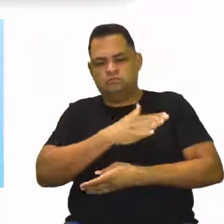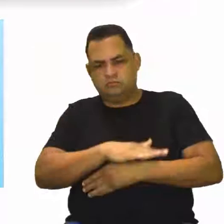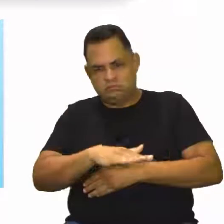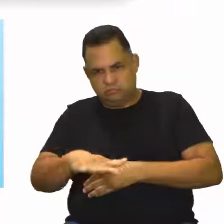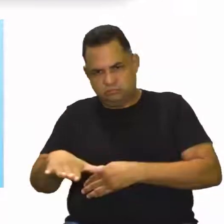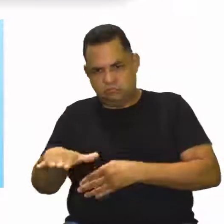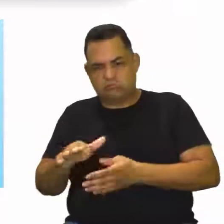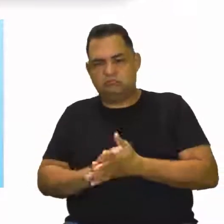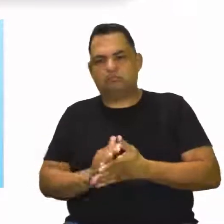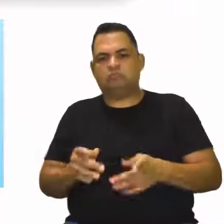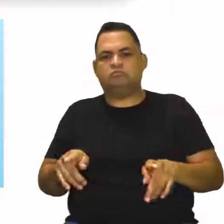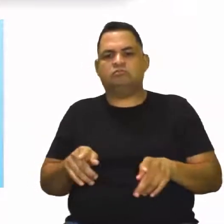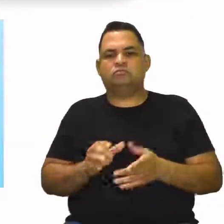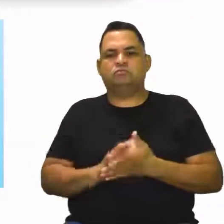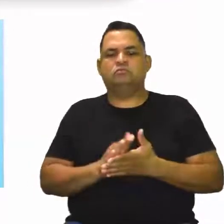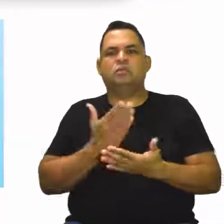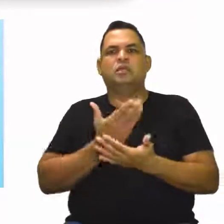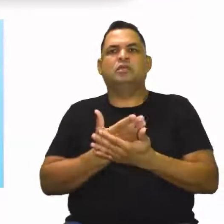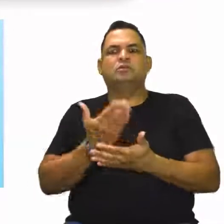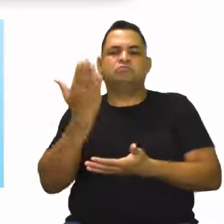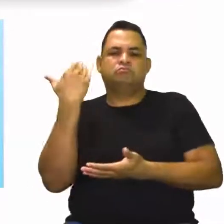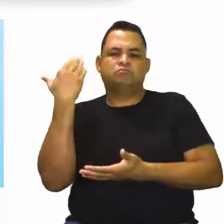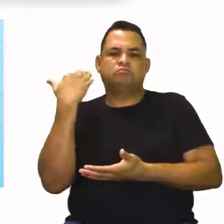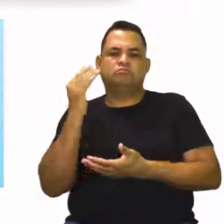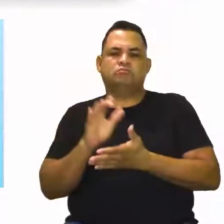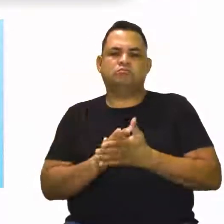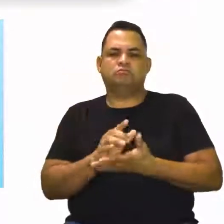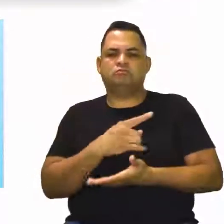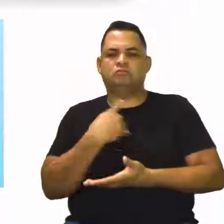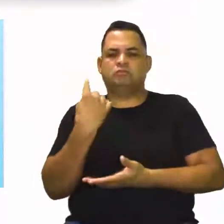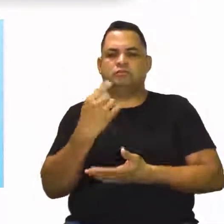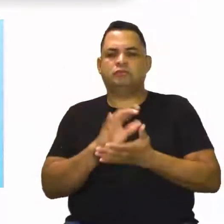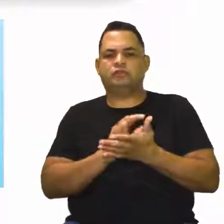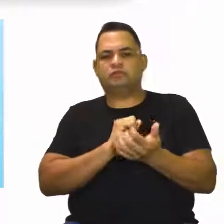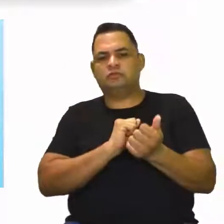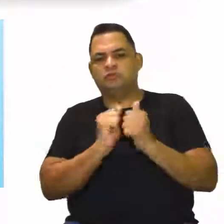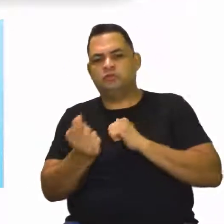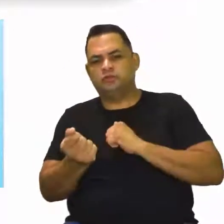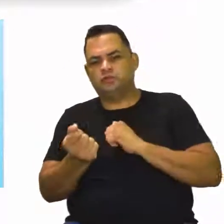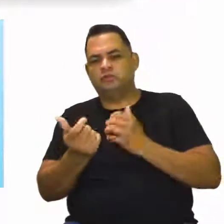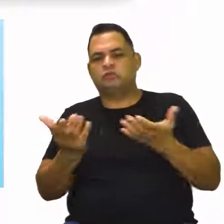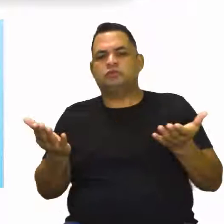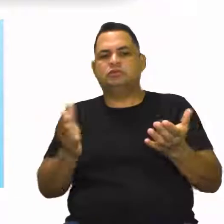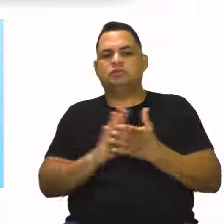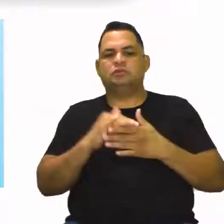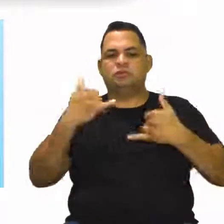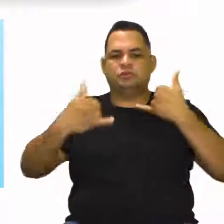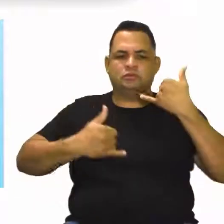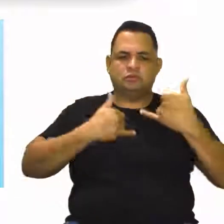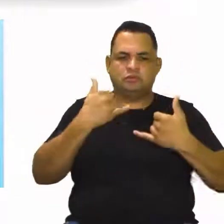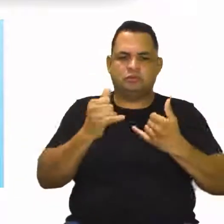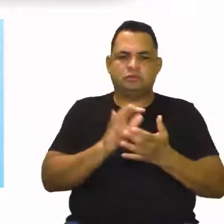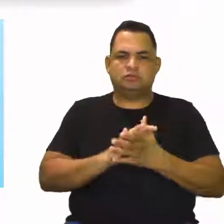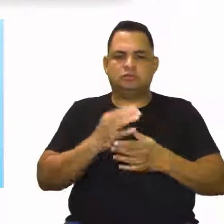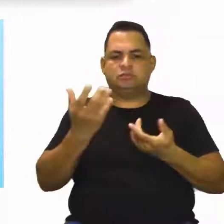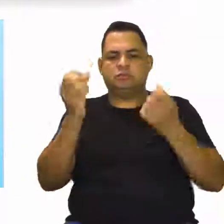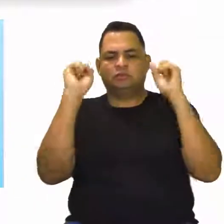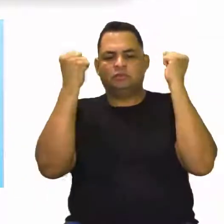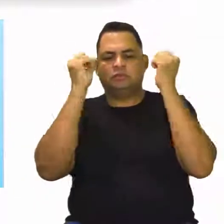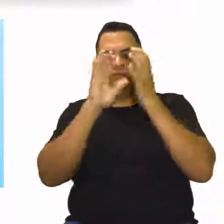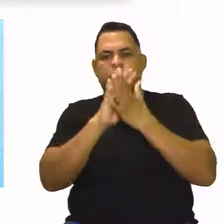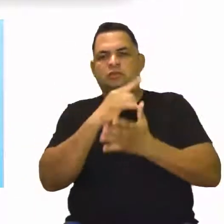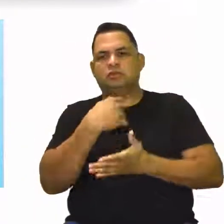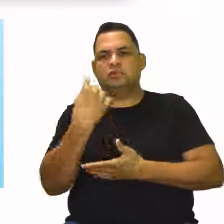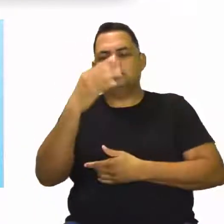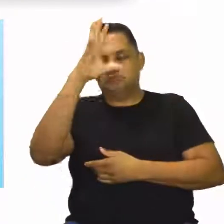crianças. Em aulas passadas a gente falou aí, né, da questão do jogo, né, das brincadeiras, das atividades que a gente aprende